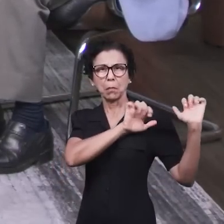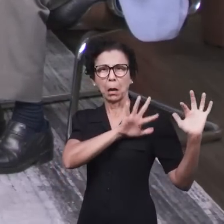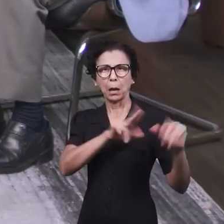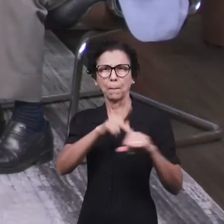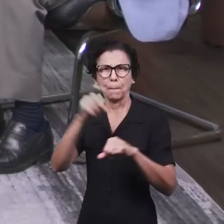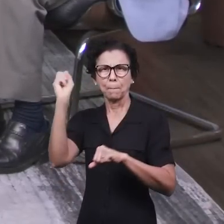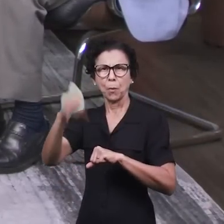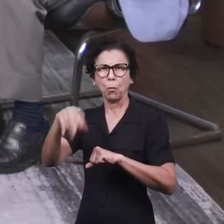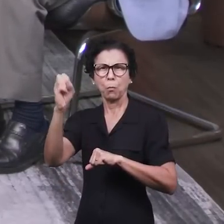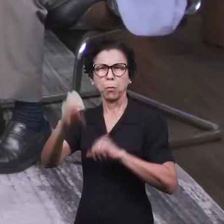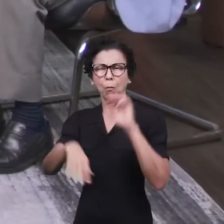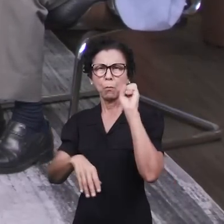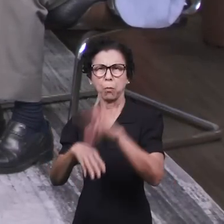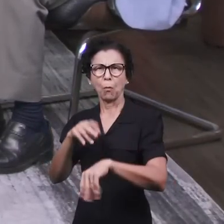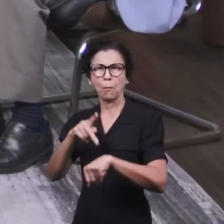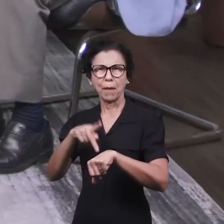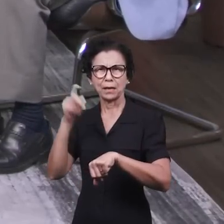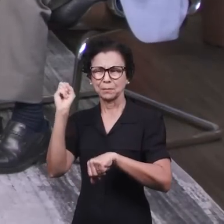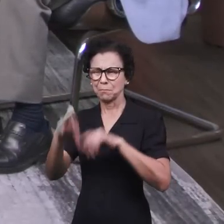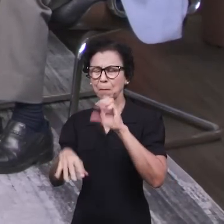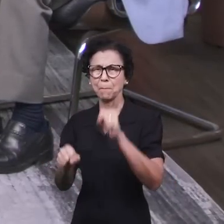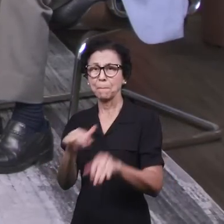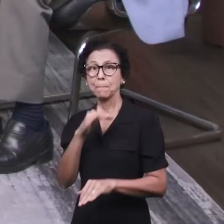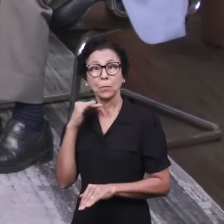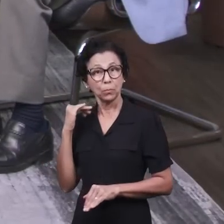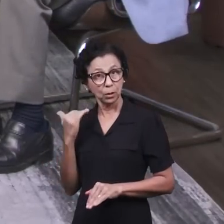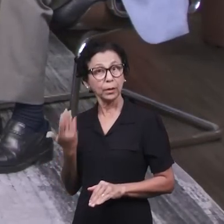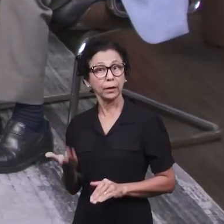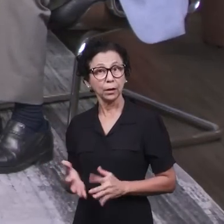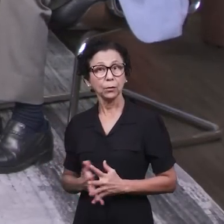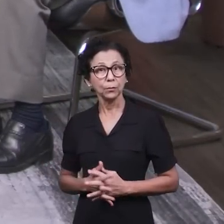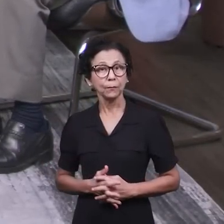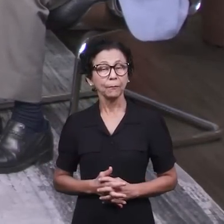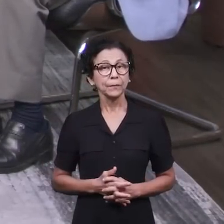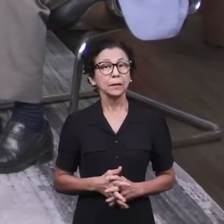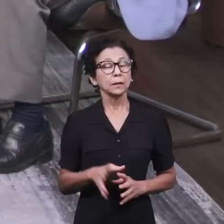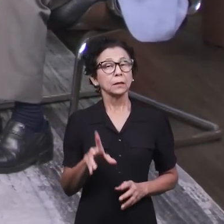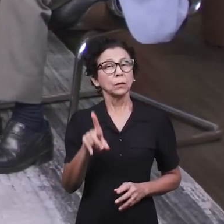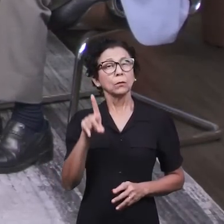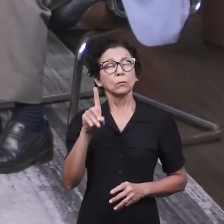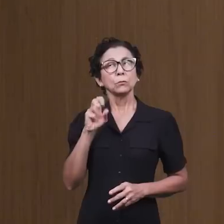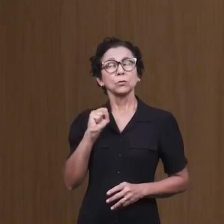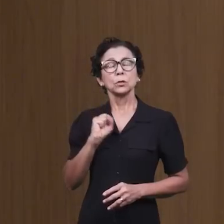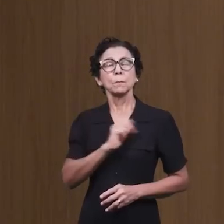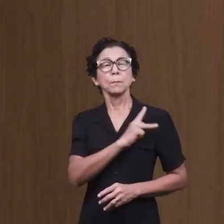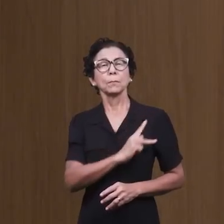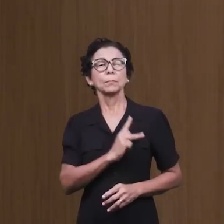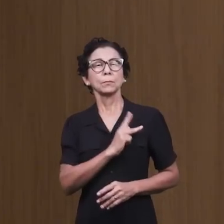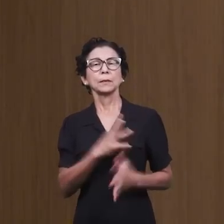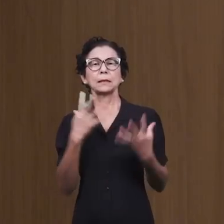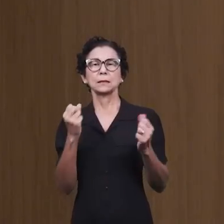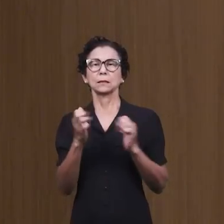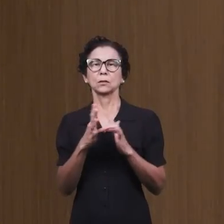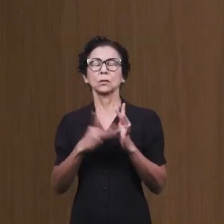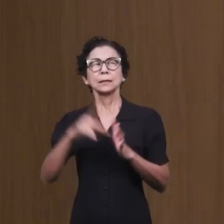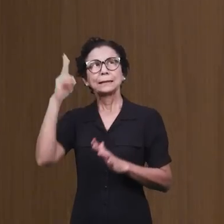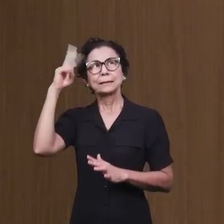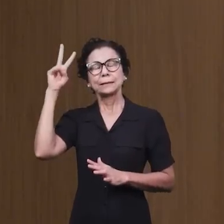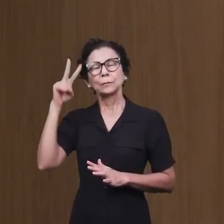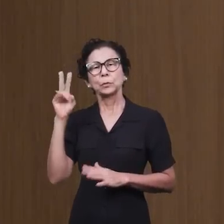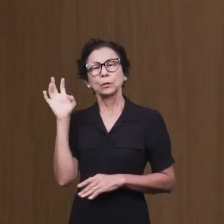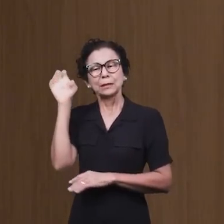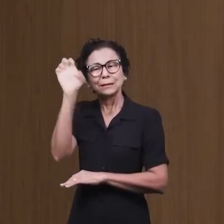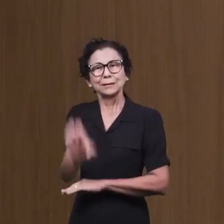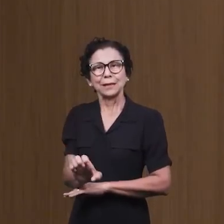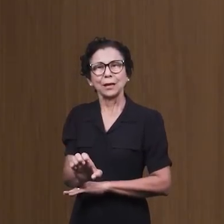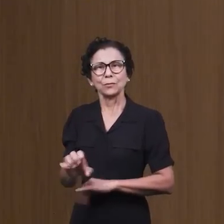ele sentia isso. E quando ele aceitou o caminho, aceitou a Jesus, ele se recordou de tudo isso.